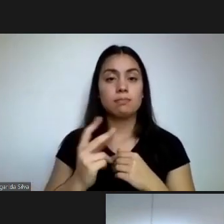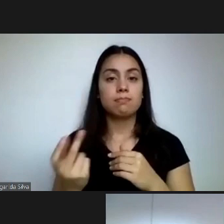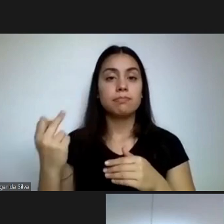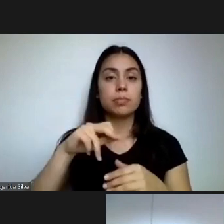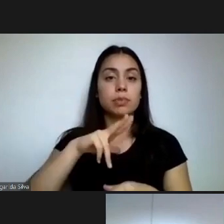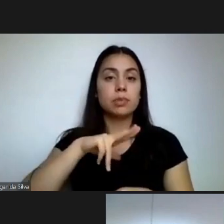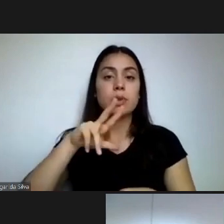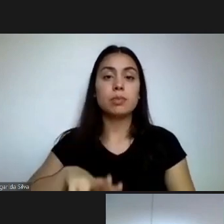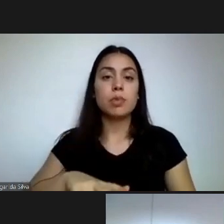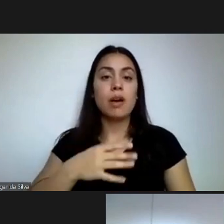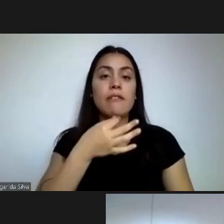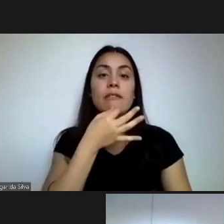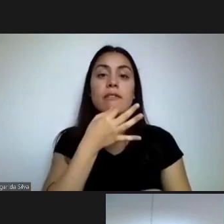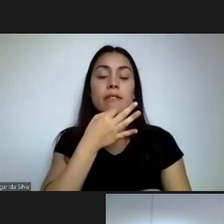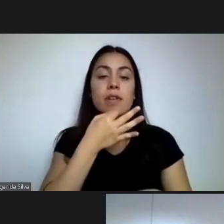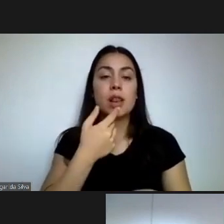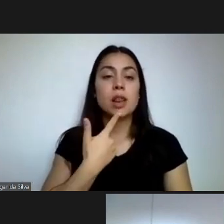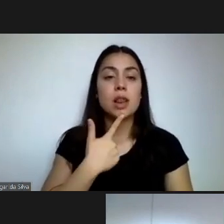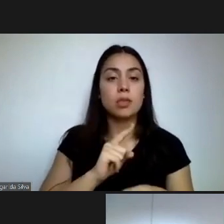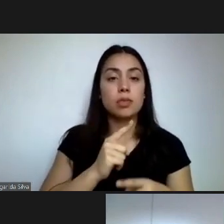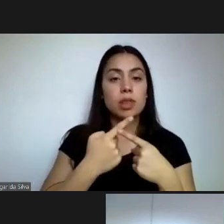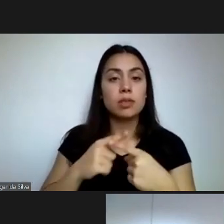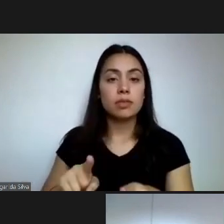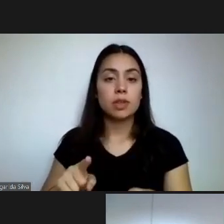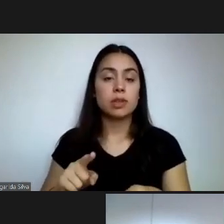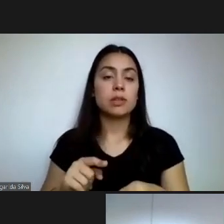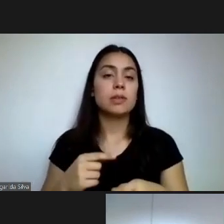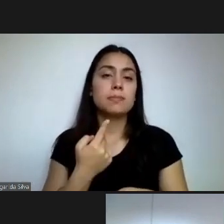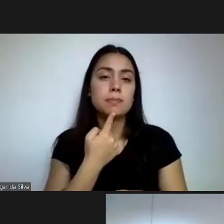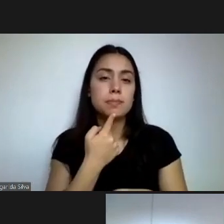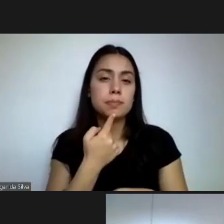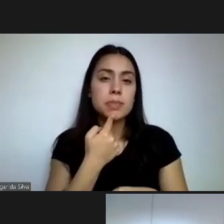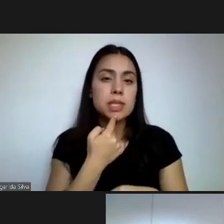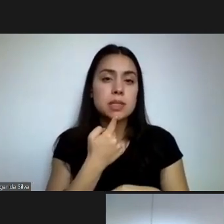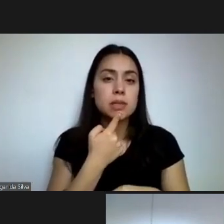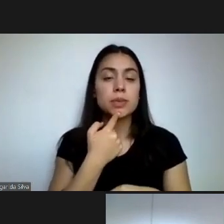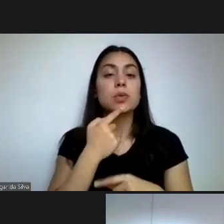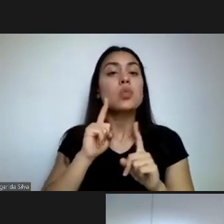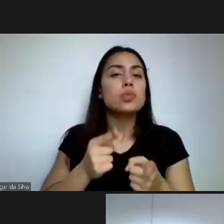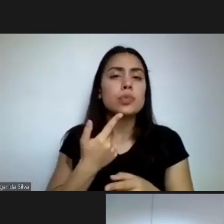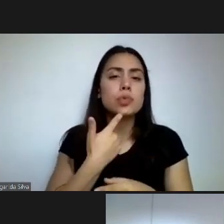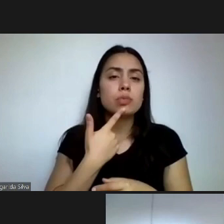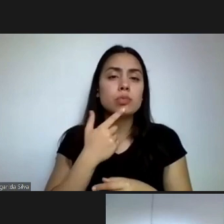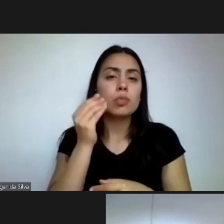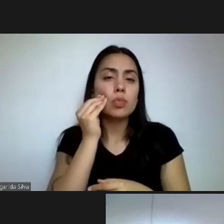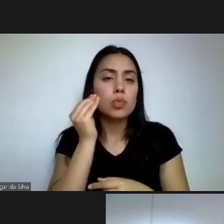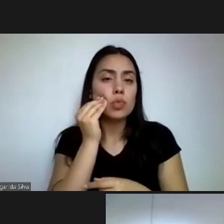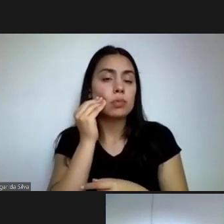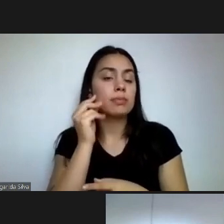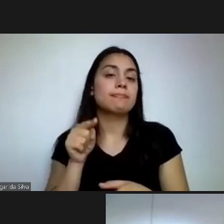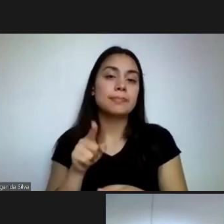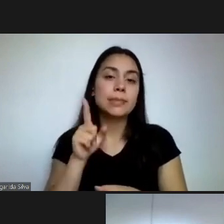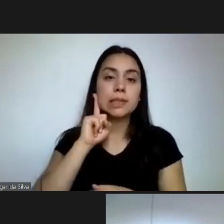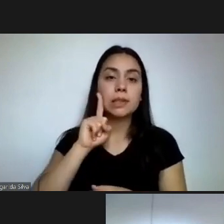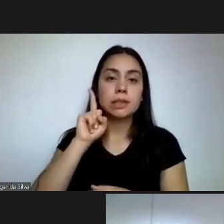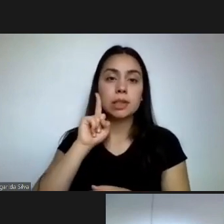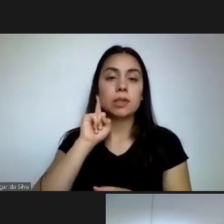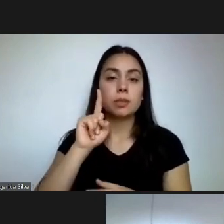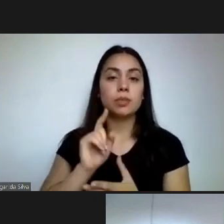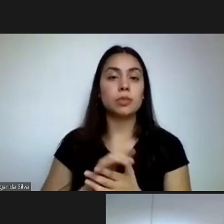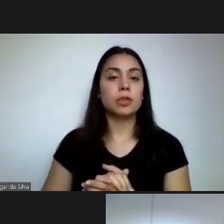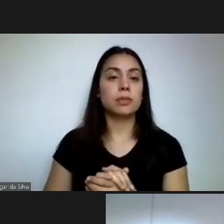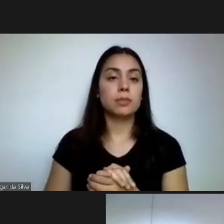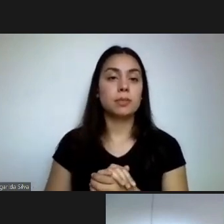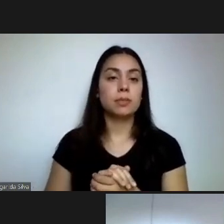língua portuguesa emergiu e como é que as variedades foram desvalorizadas e foram estigmatizadas. Lá